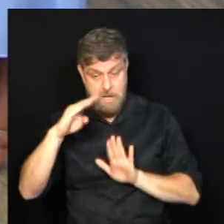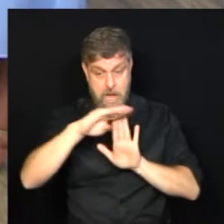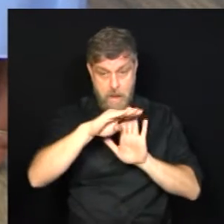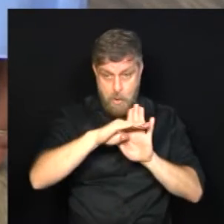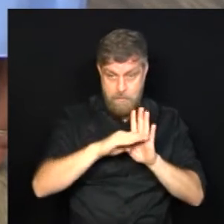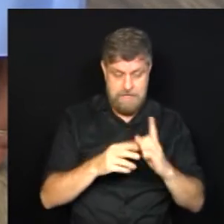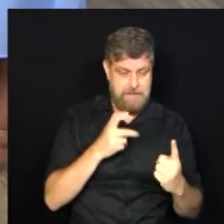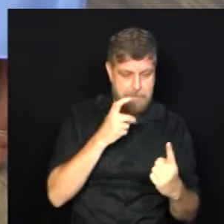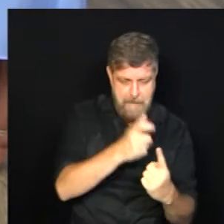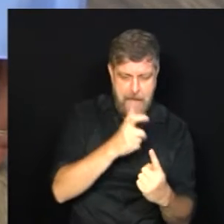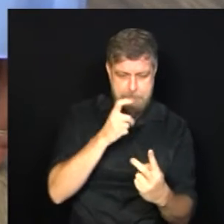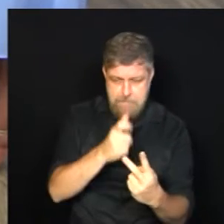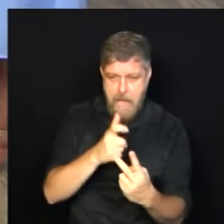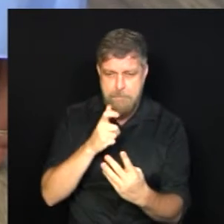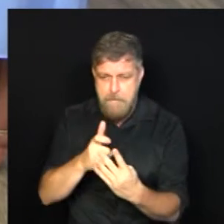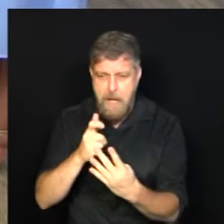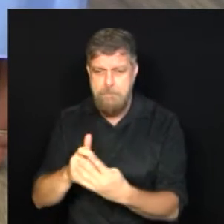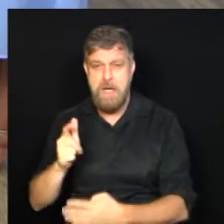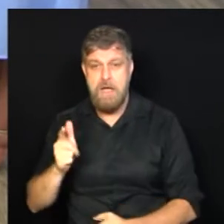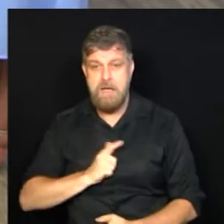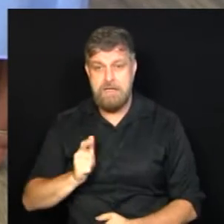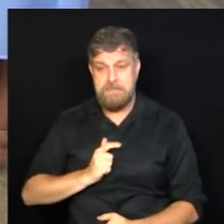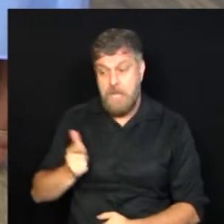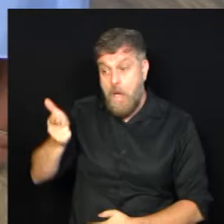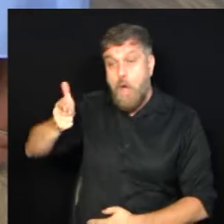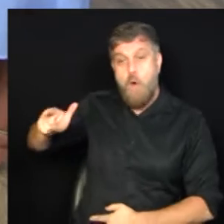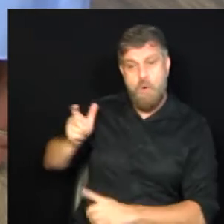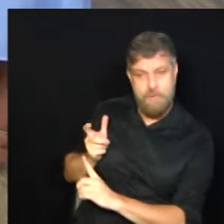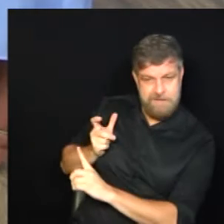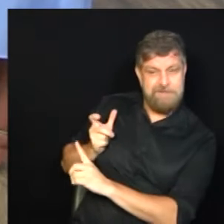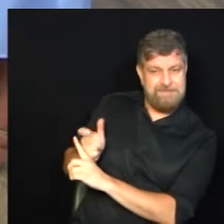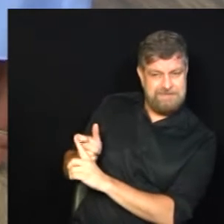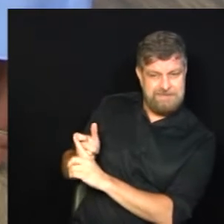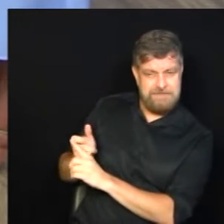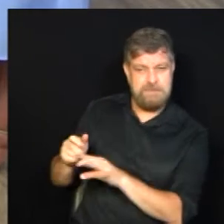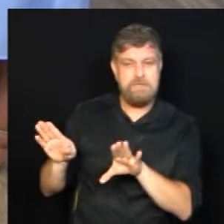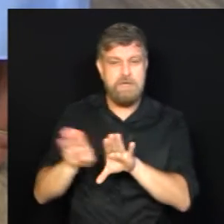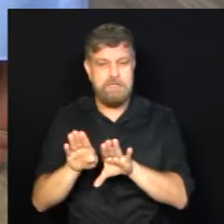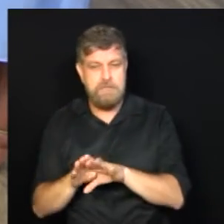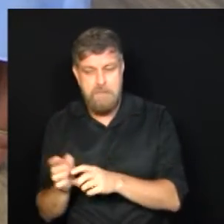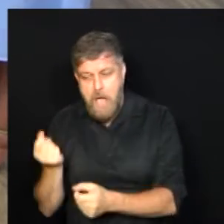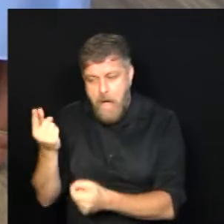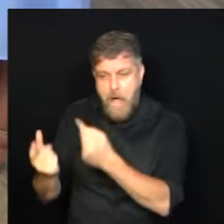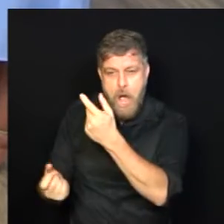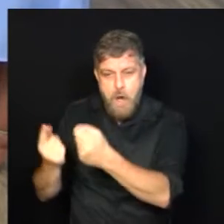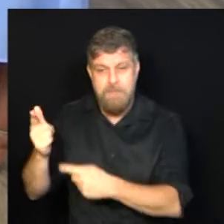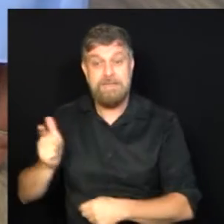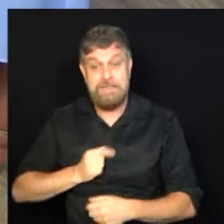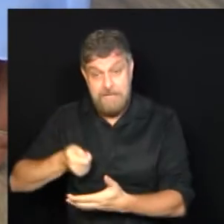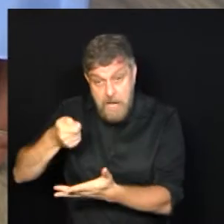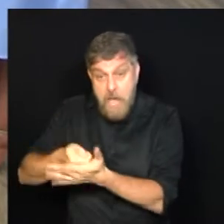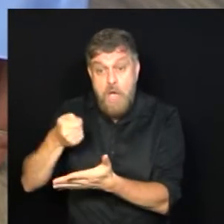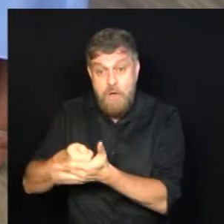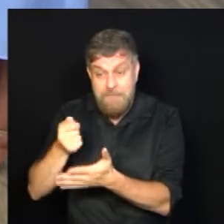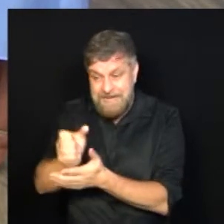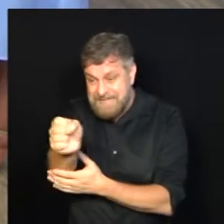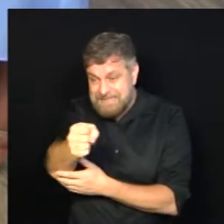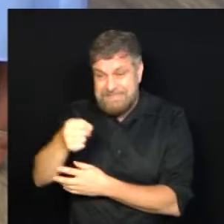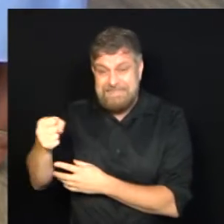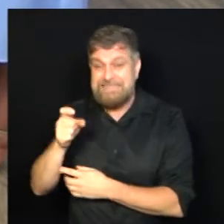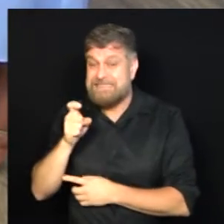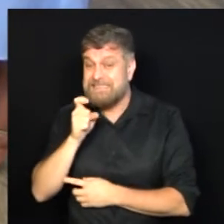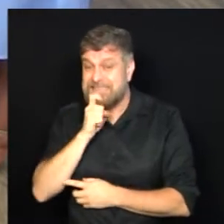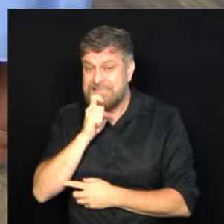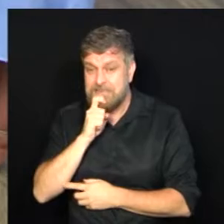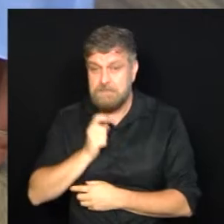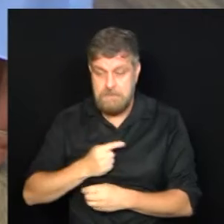de Imunização prevê também outras vacinas e algumas delas têm essa exigência. E não são todos os